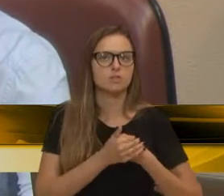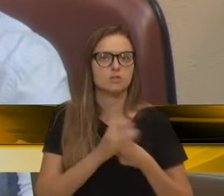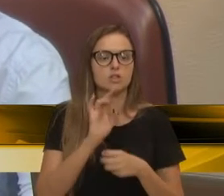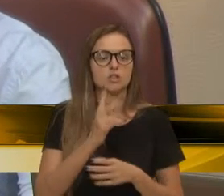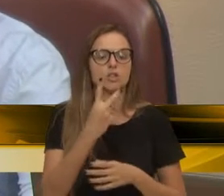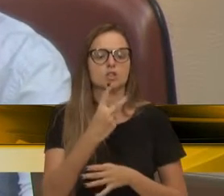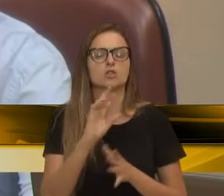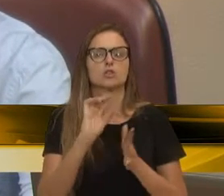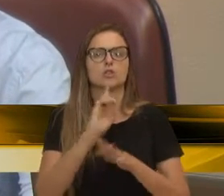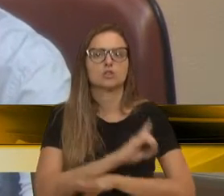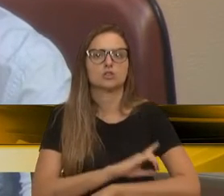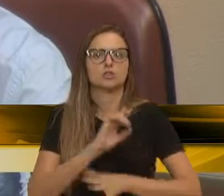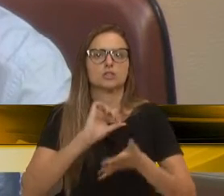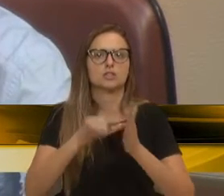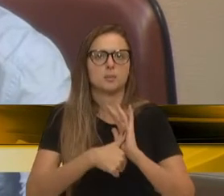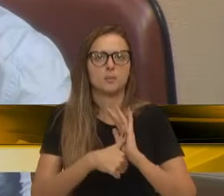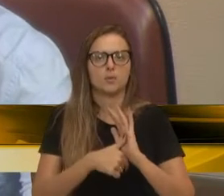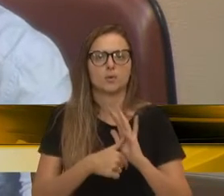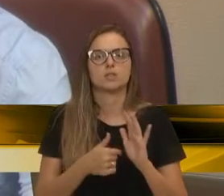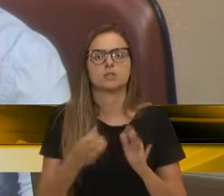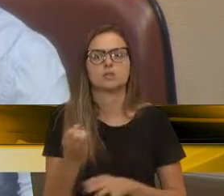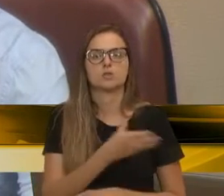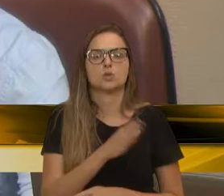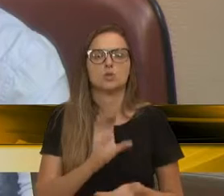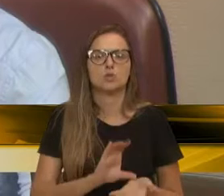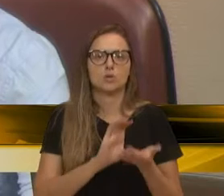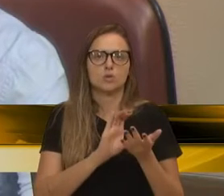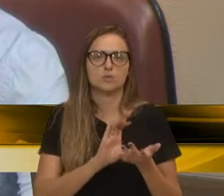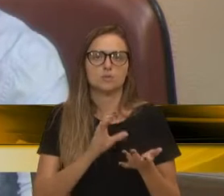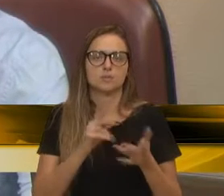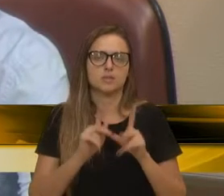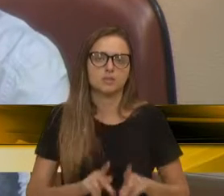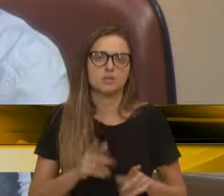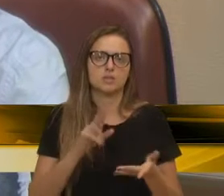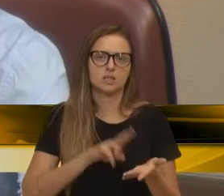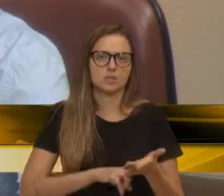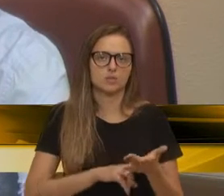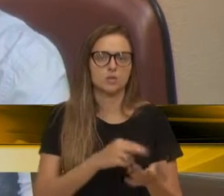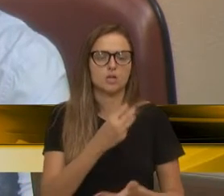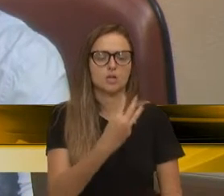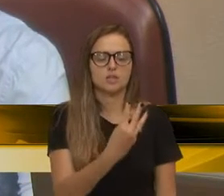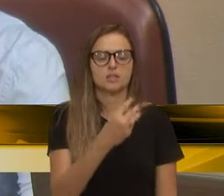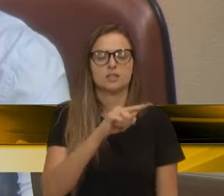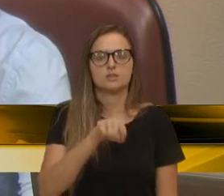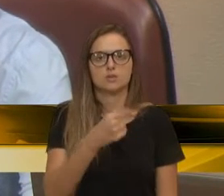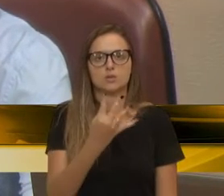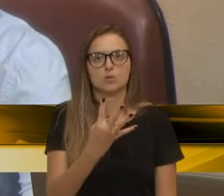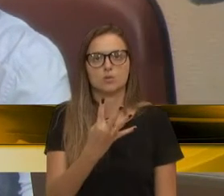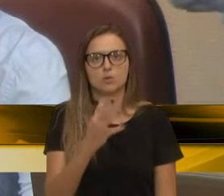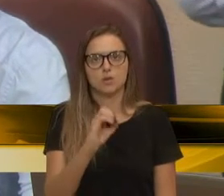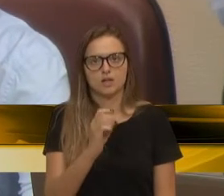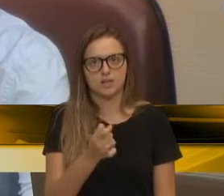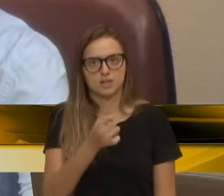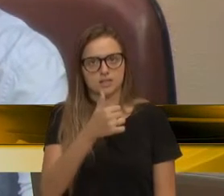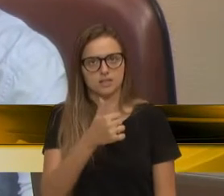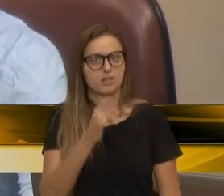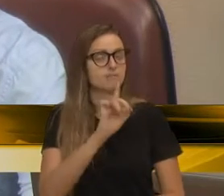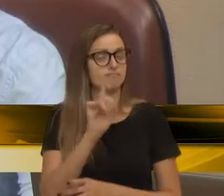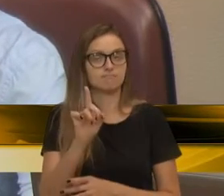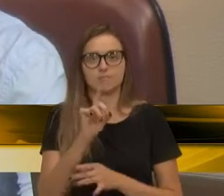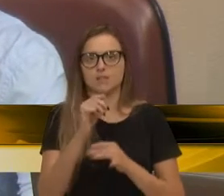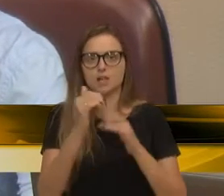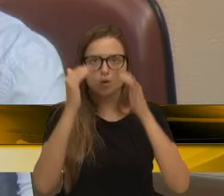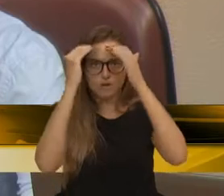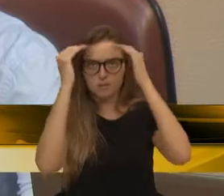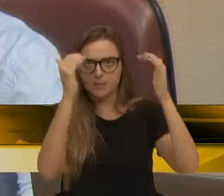dias após a posse dos novos conselheiros a manutenção da tarifa em três reais e quarenta centavos contrariando entendimento dos